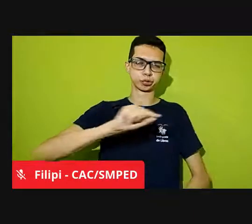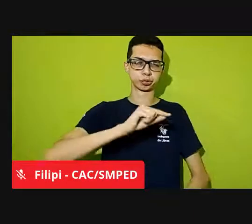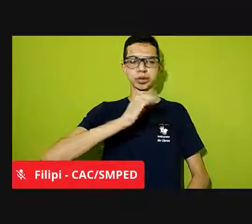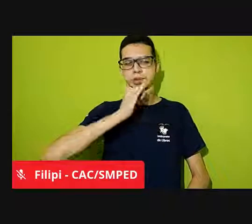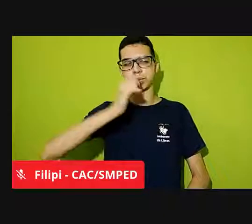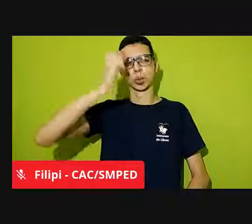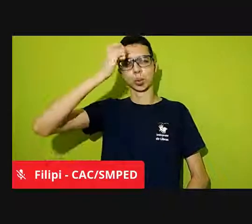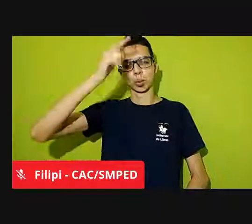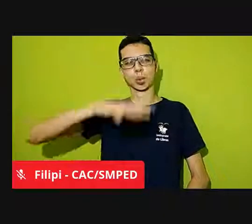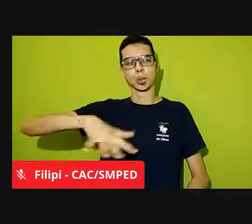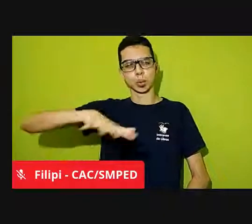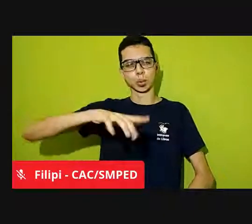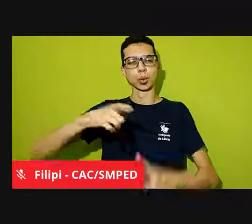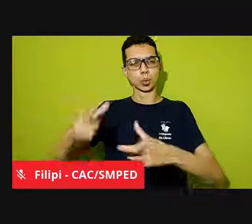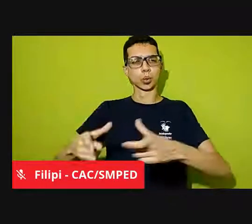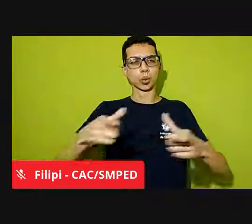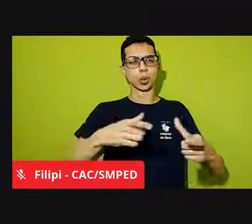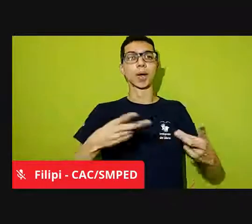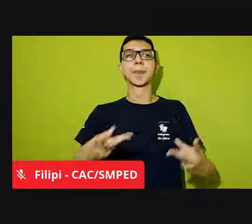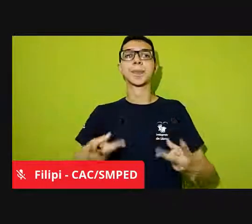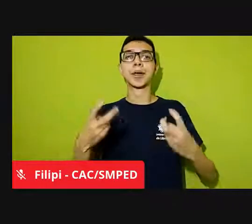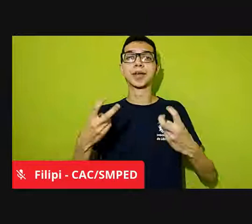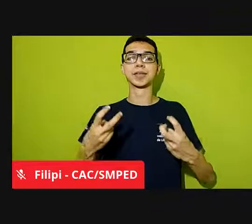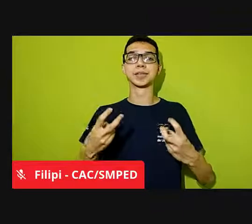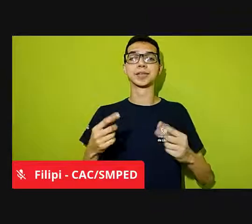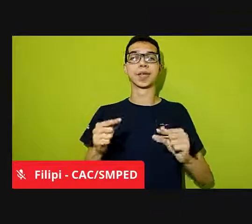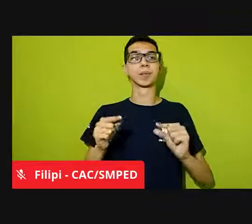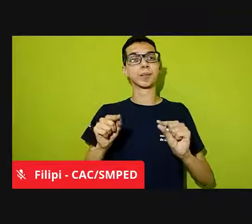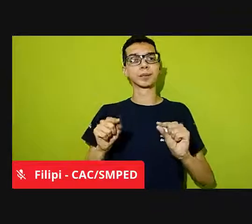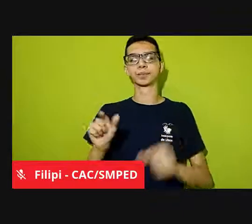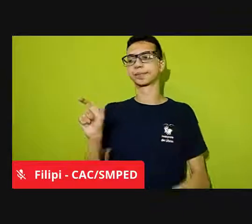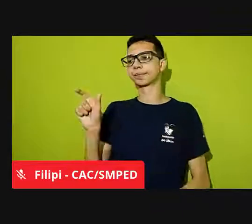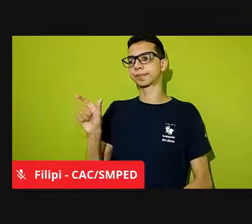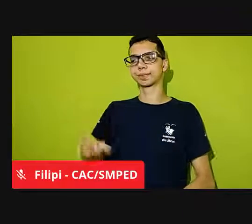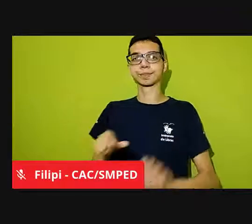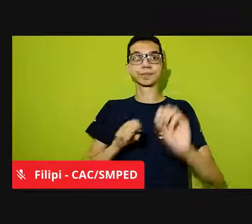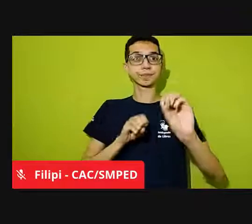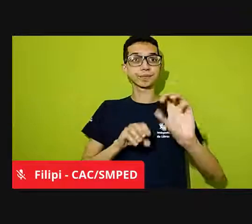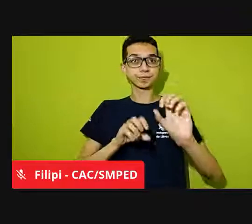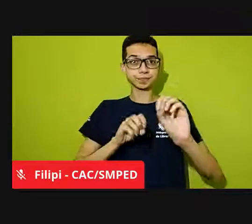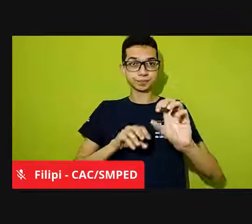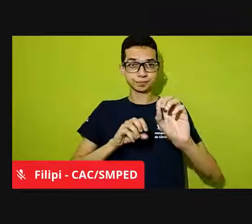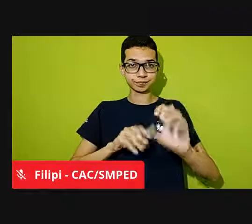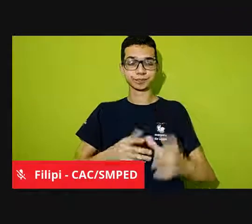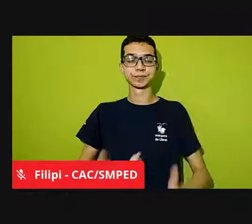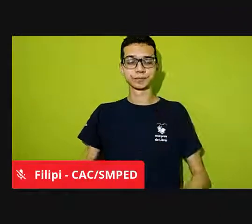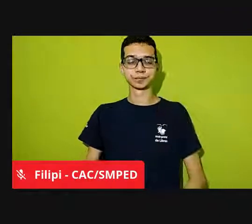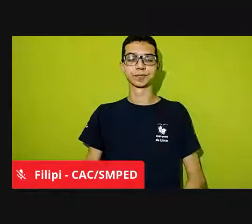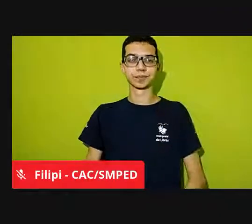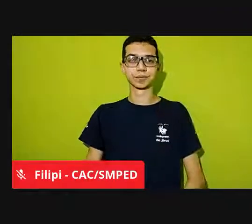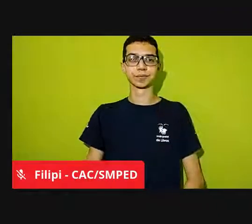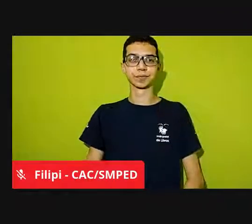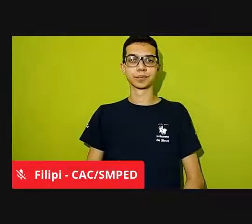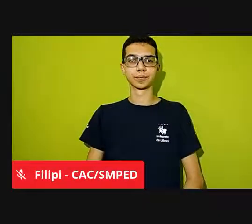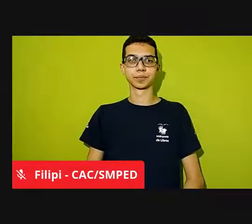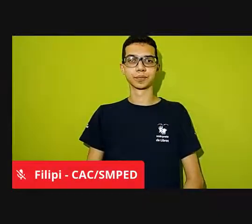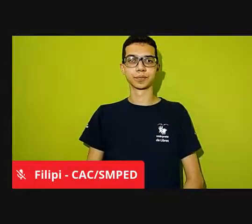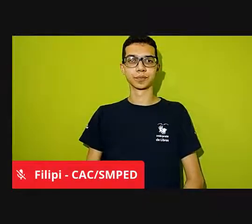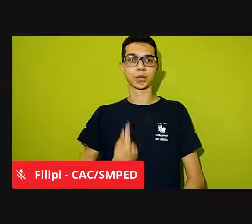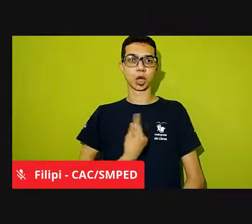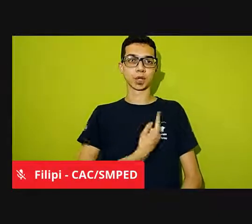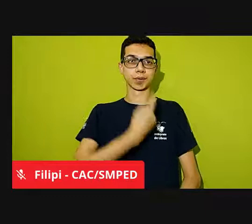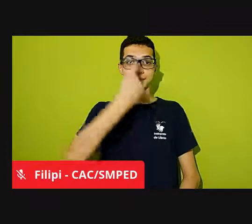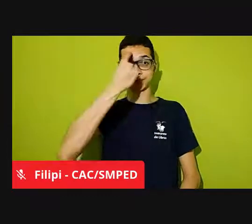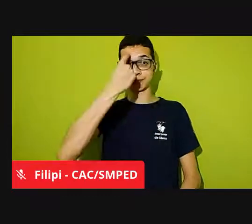desenvolvida, aplicada e mantida pelos educativos, né? Quem nunca, gente, pensa assim, beleza, acessibilidade, fala com